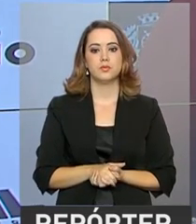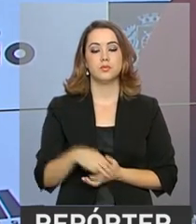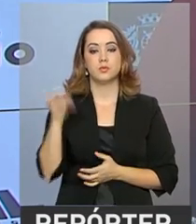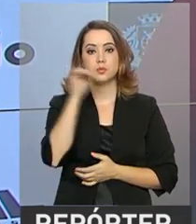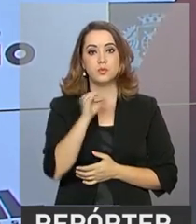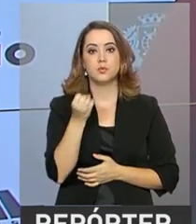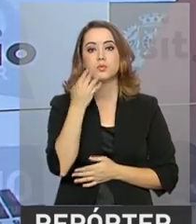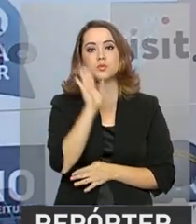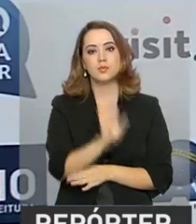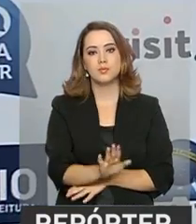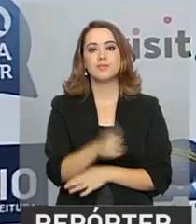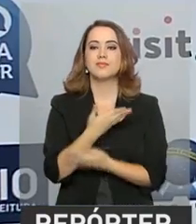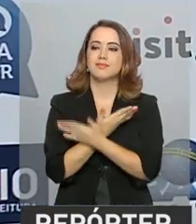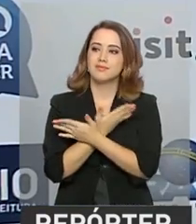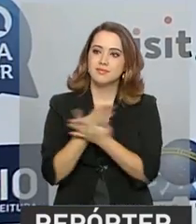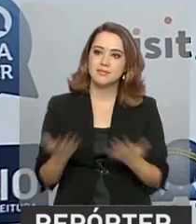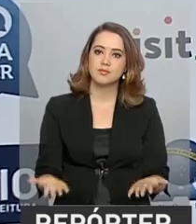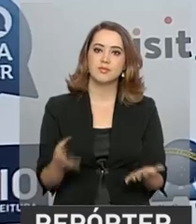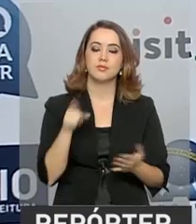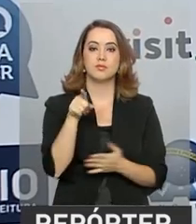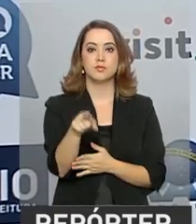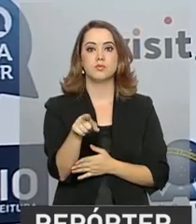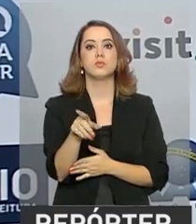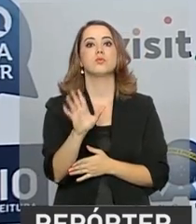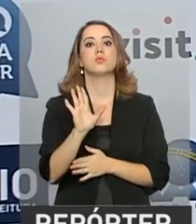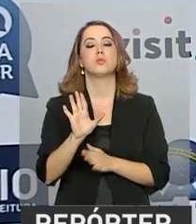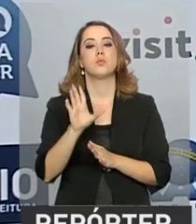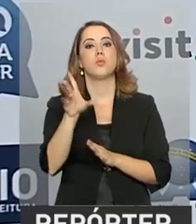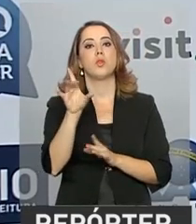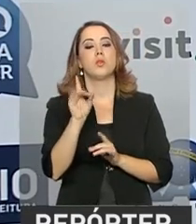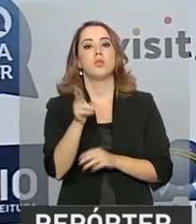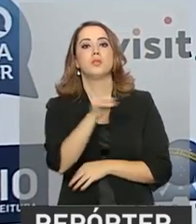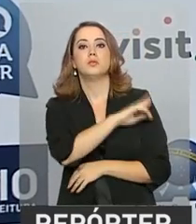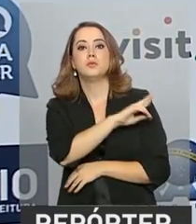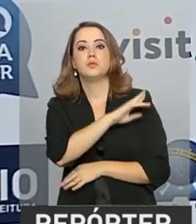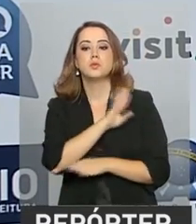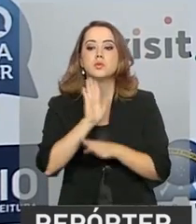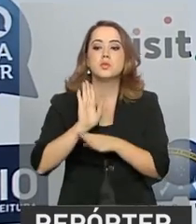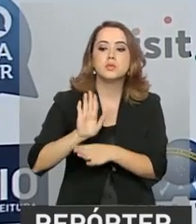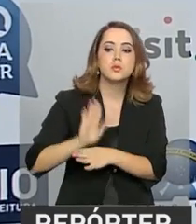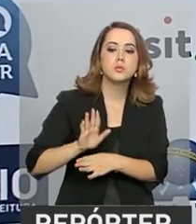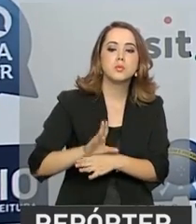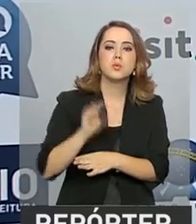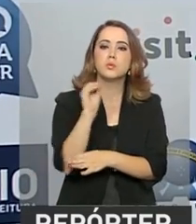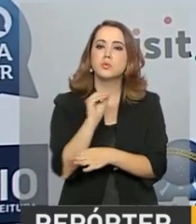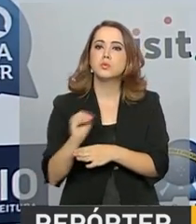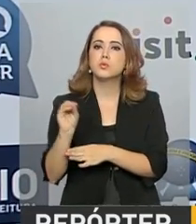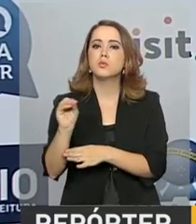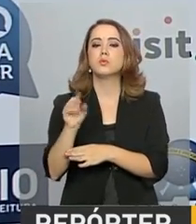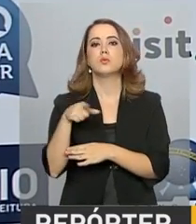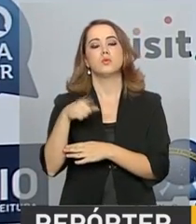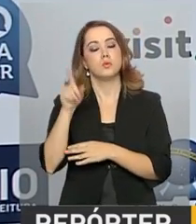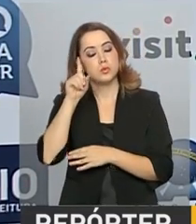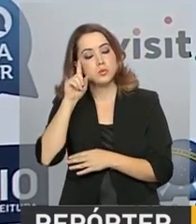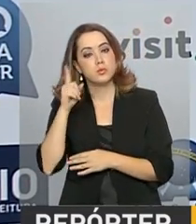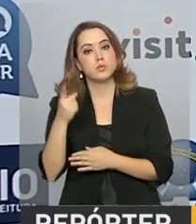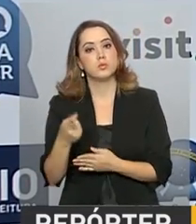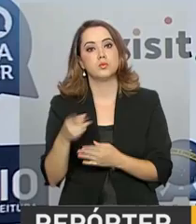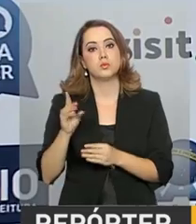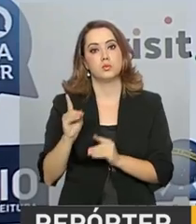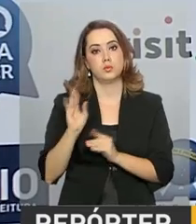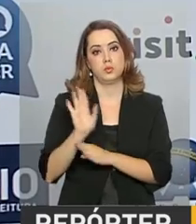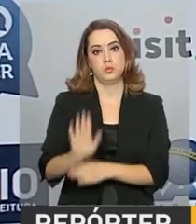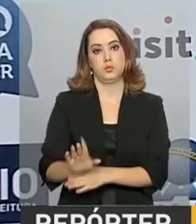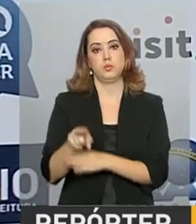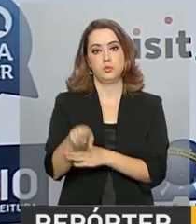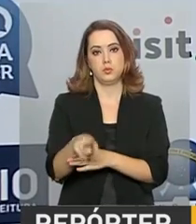Olá, Leandro. Boa tarde a todos. A campanha Respeitar, Proteger, Garantir, Todos Juntos pelos Direitos das Crianças e dos